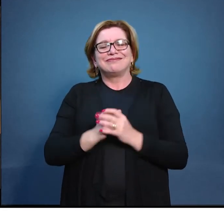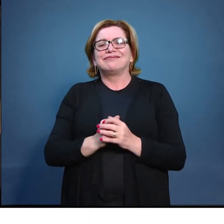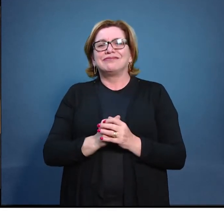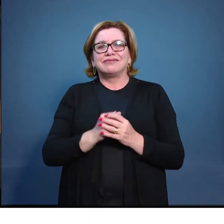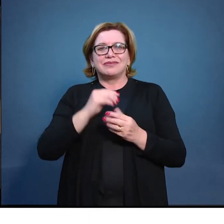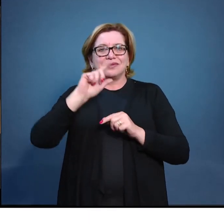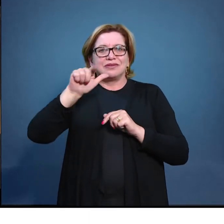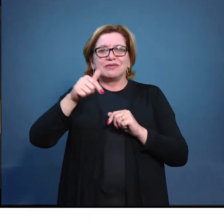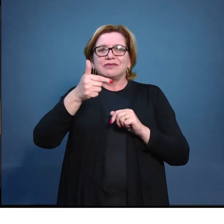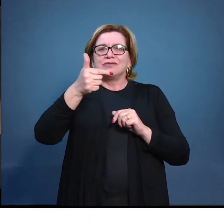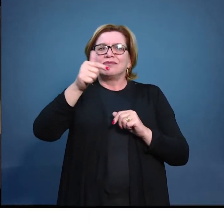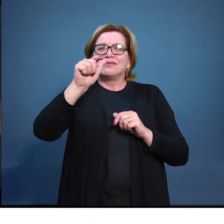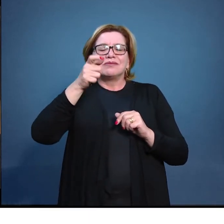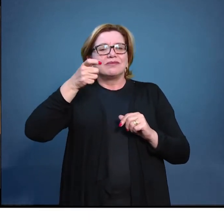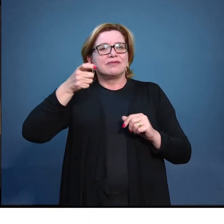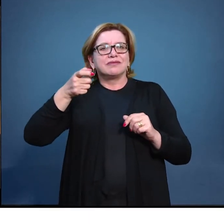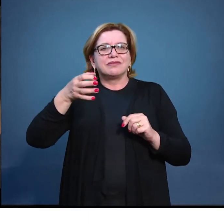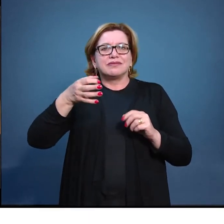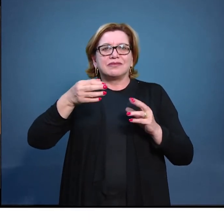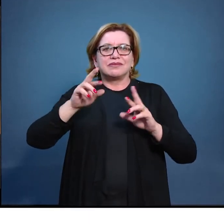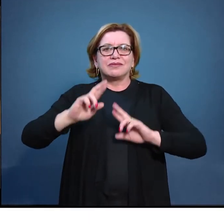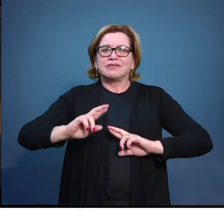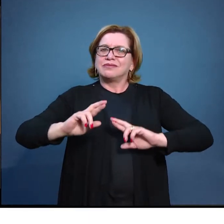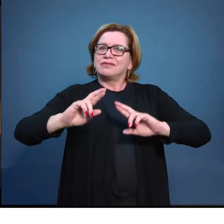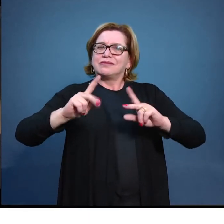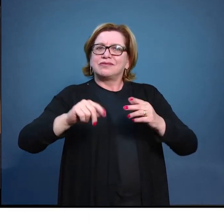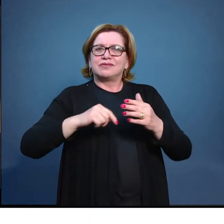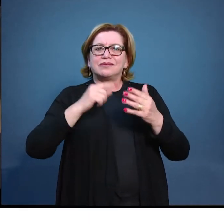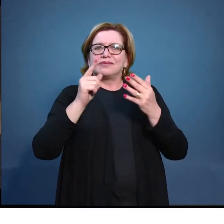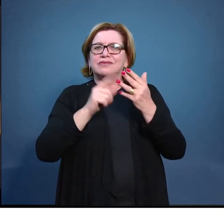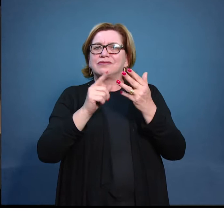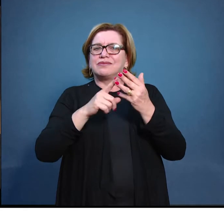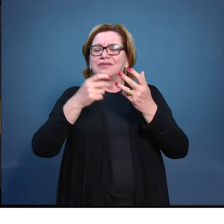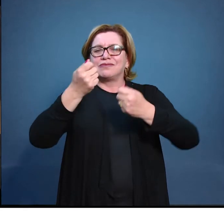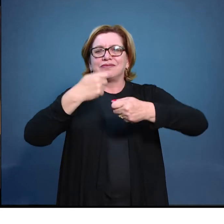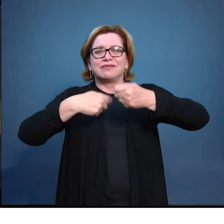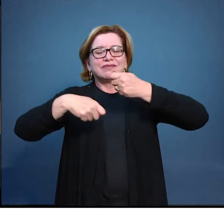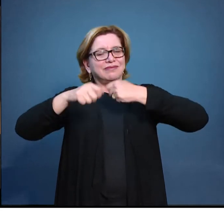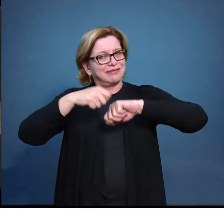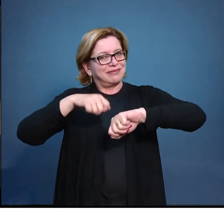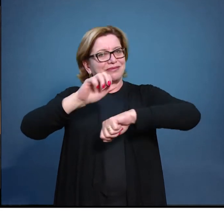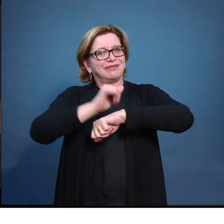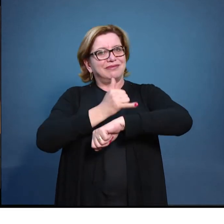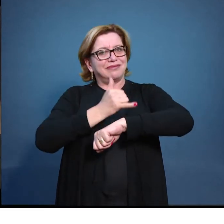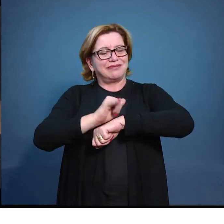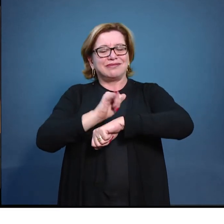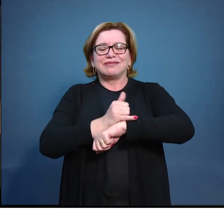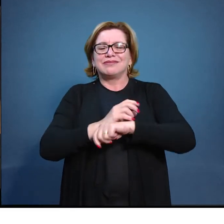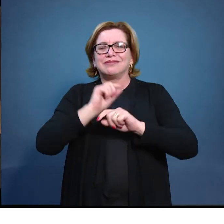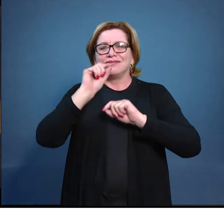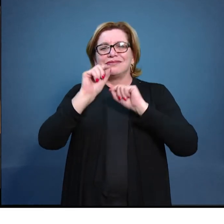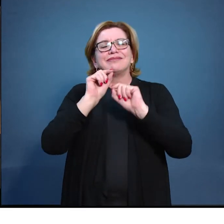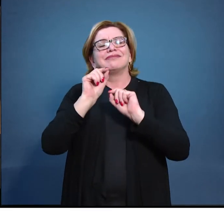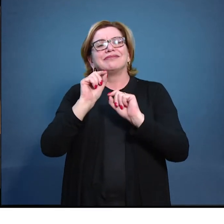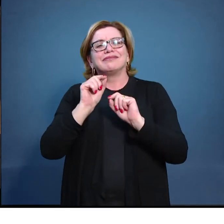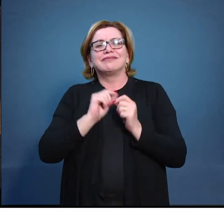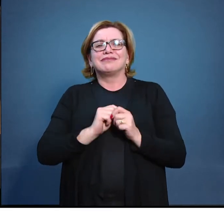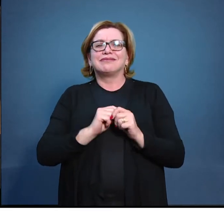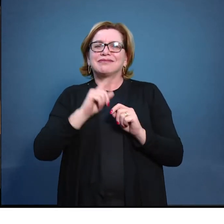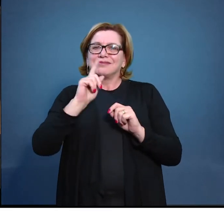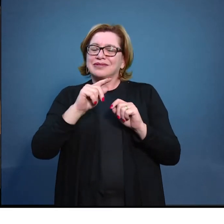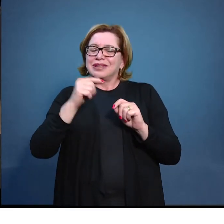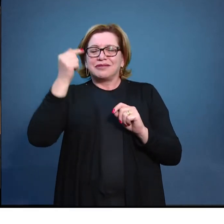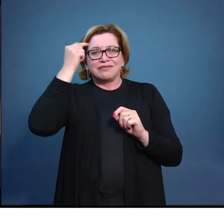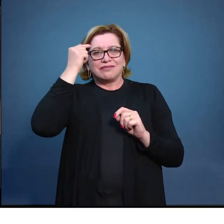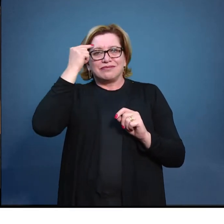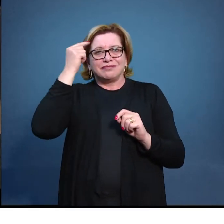numa outra visão, que você chega na administração estratégica. E o que é a administração estratégica? É